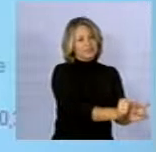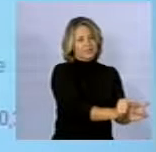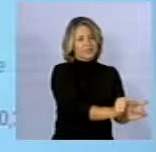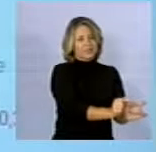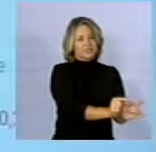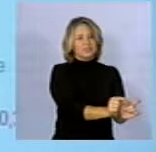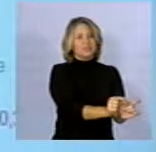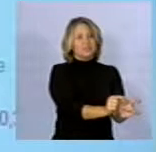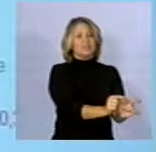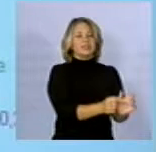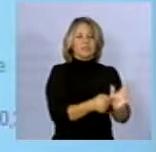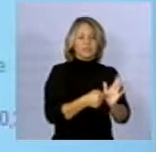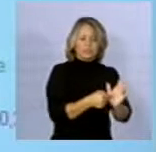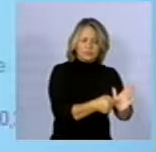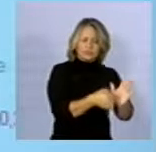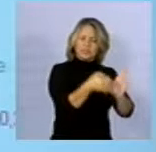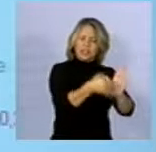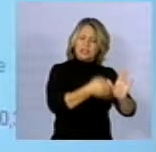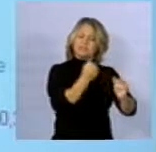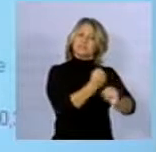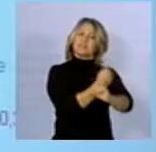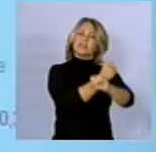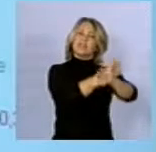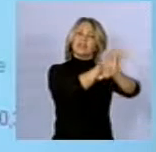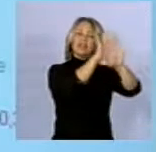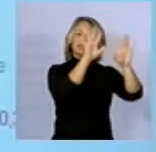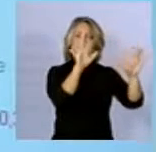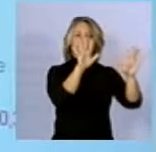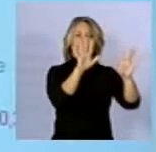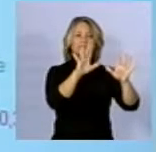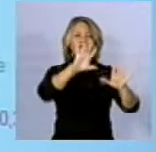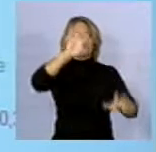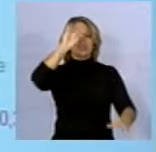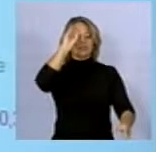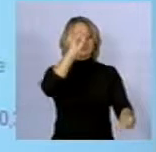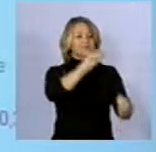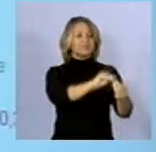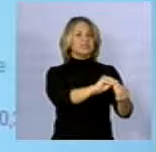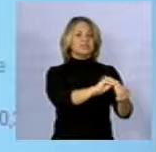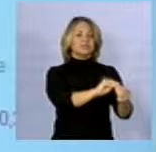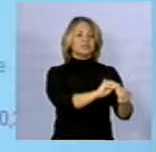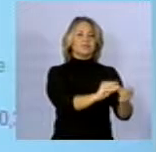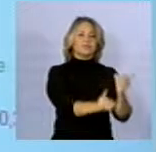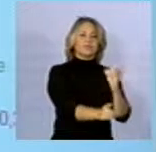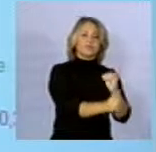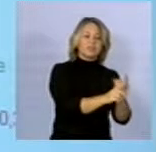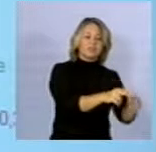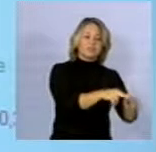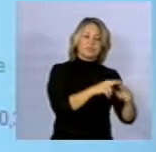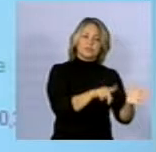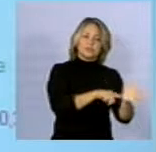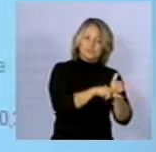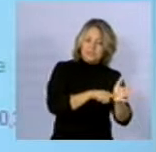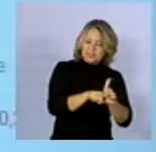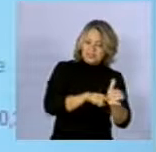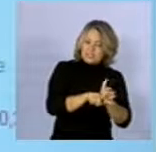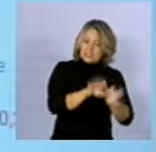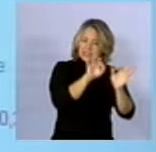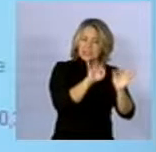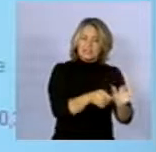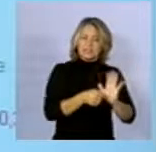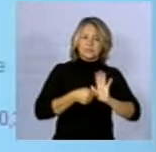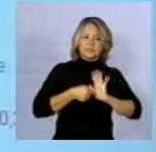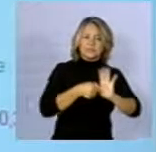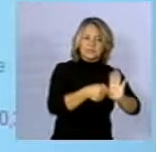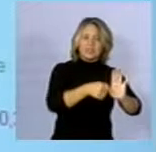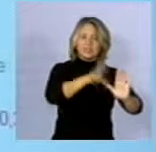bem estabelecidos claramente e foram identificados por pesquisa consistente replicada e